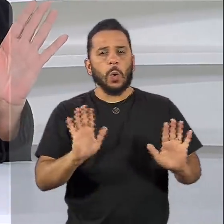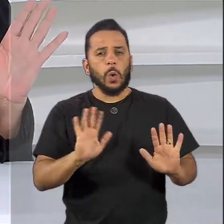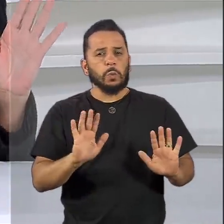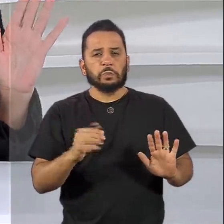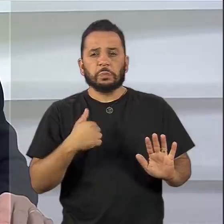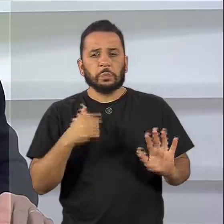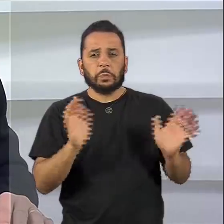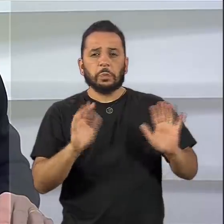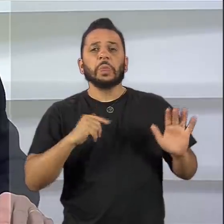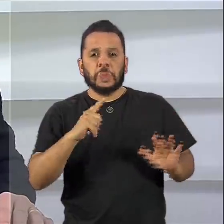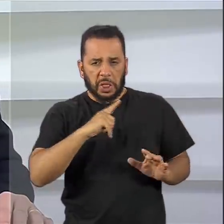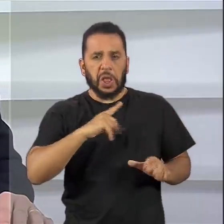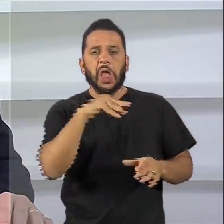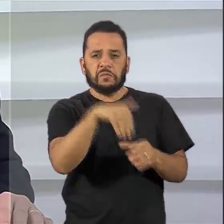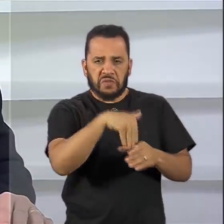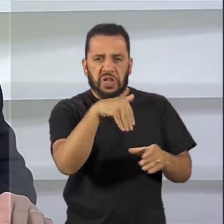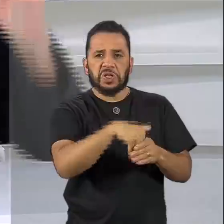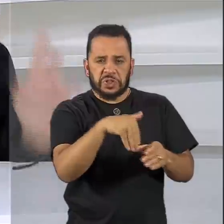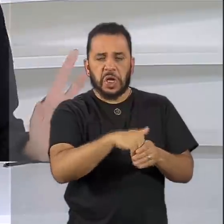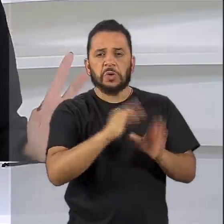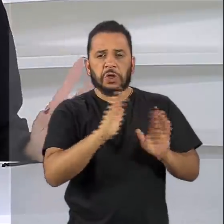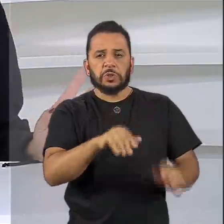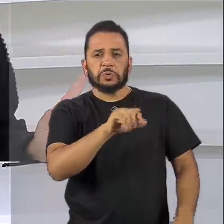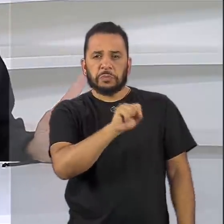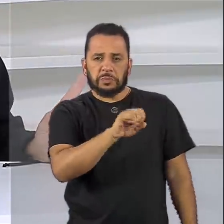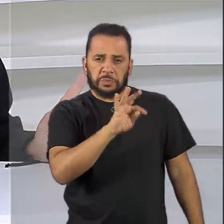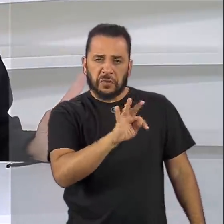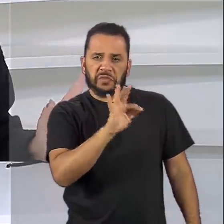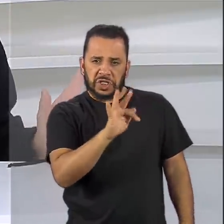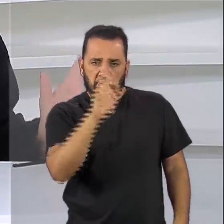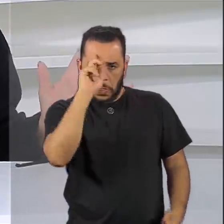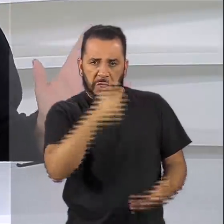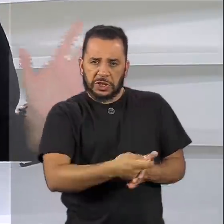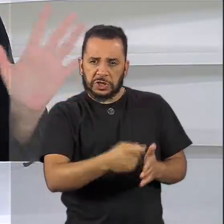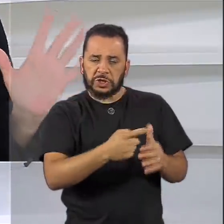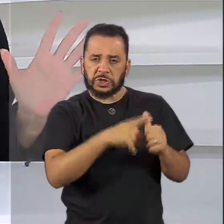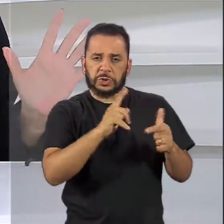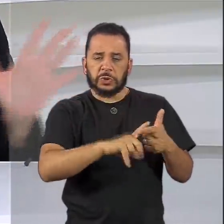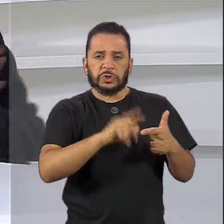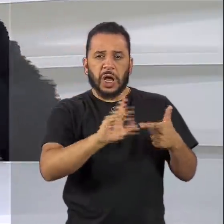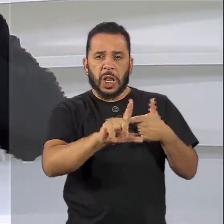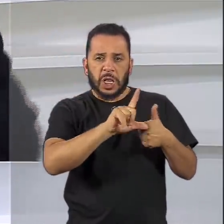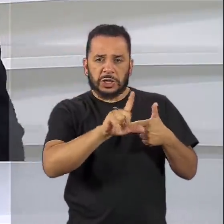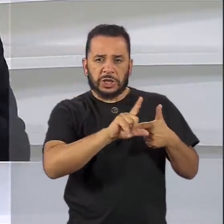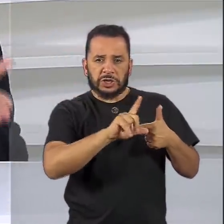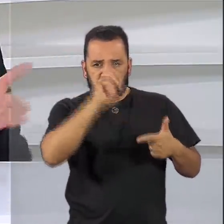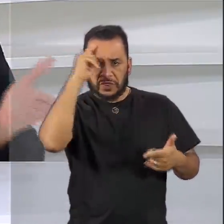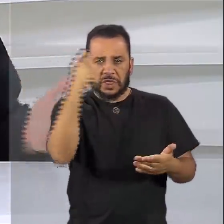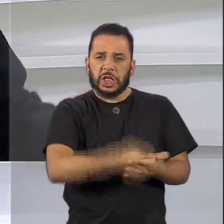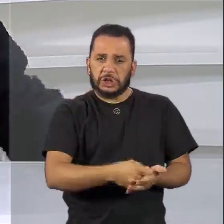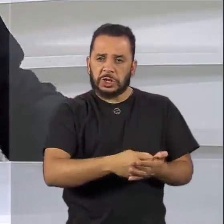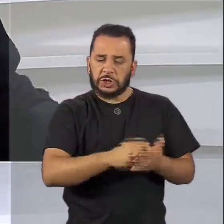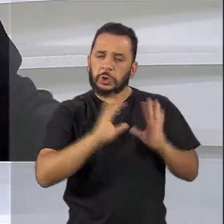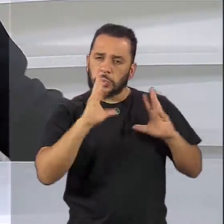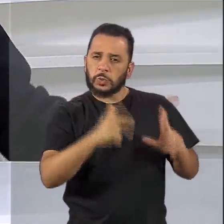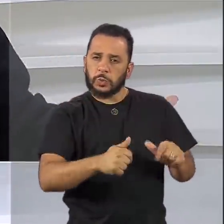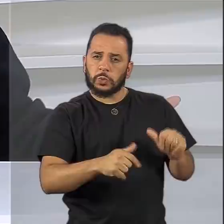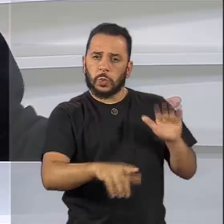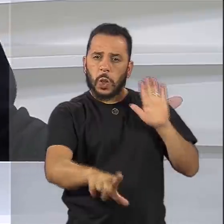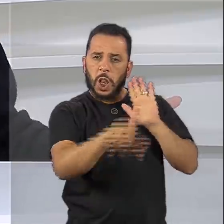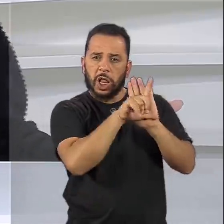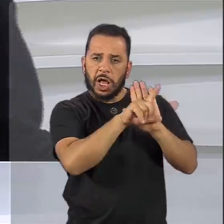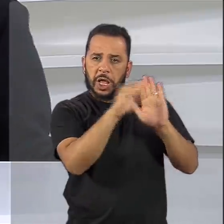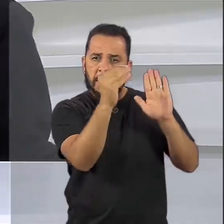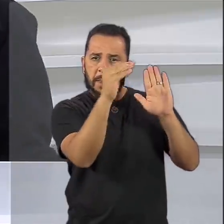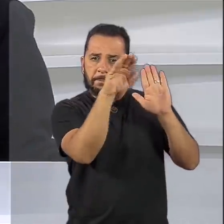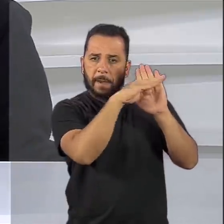Estamos seguindo. Olha aqui, olha, o Supremo decidiu, o Legislativo, então ele estava todo muito bem calcado com